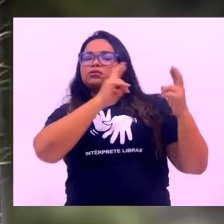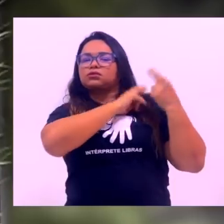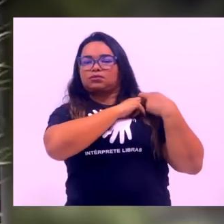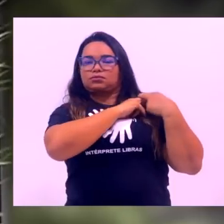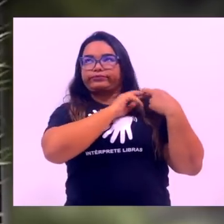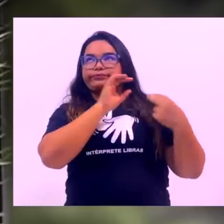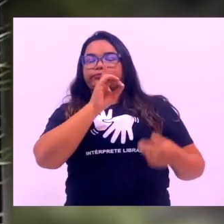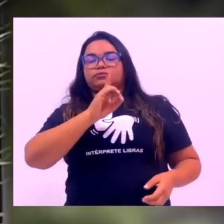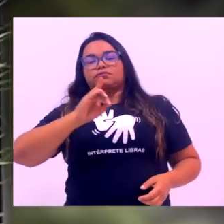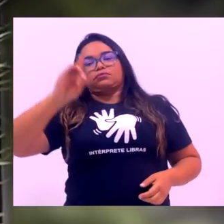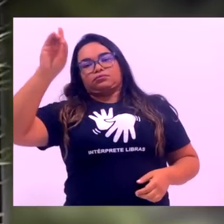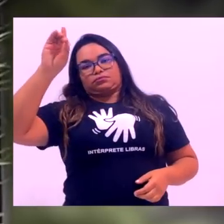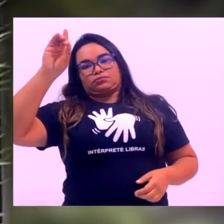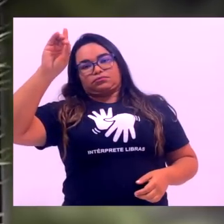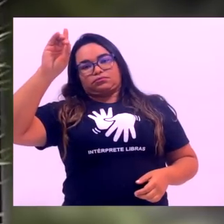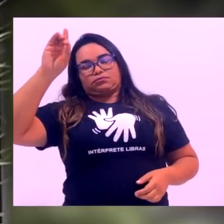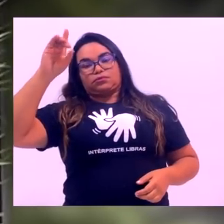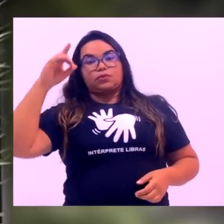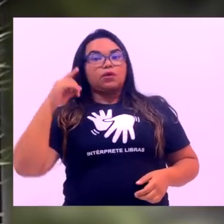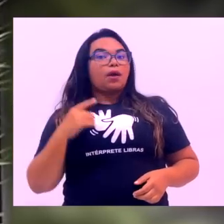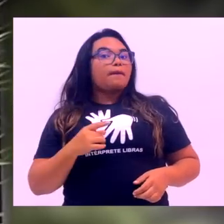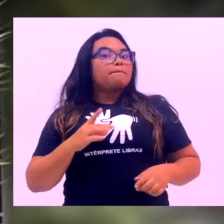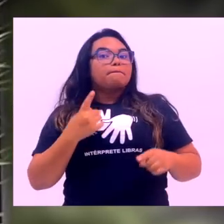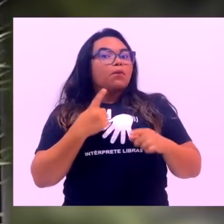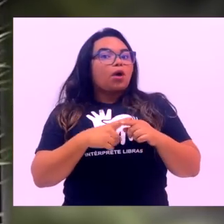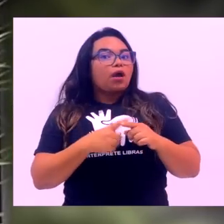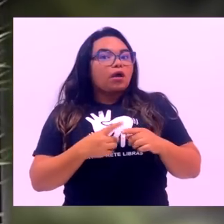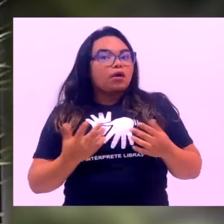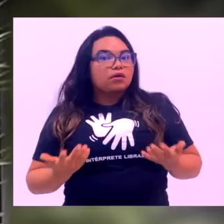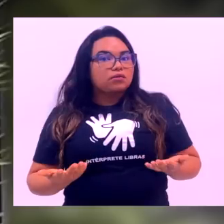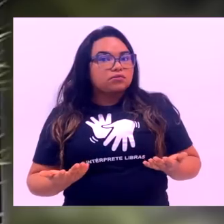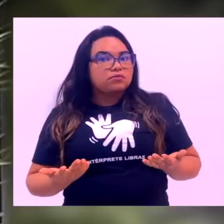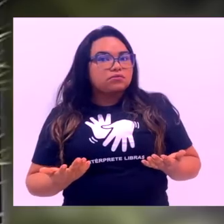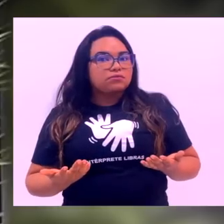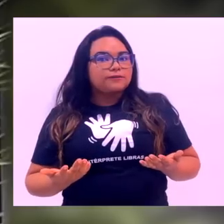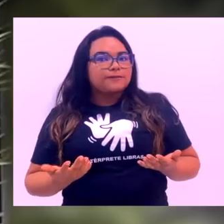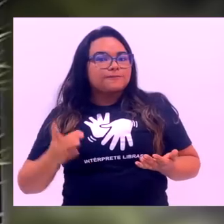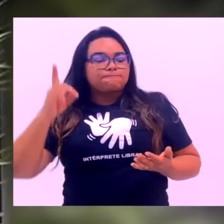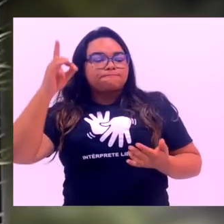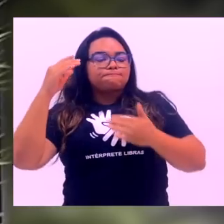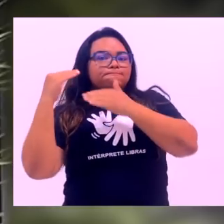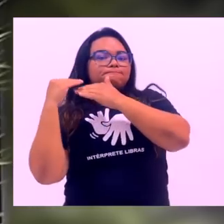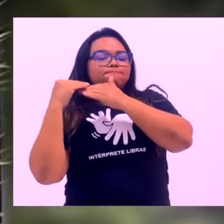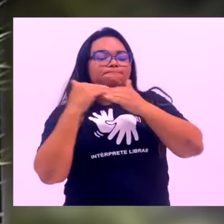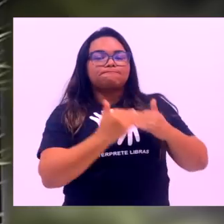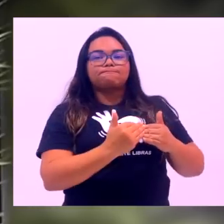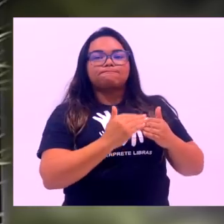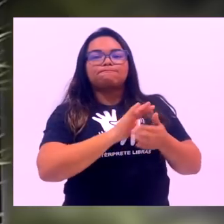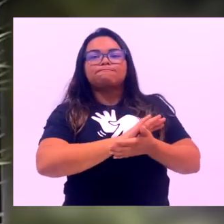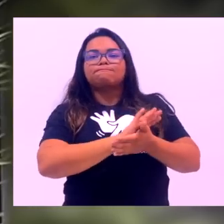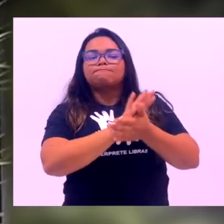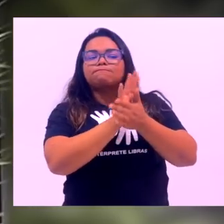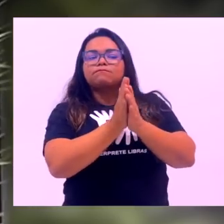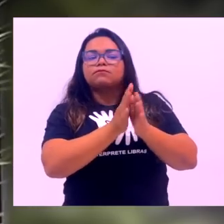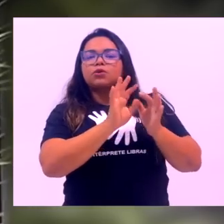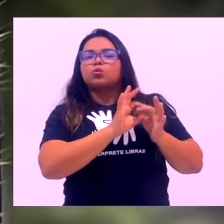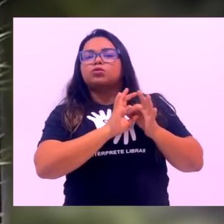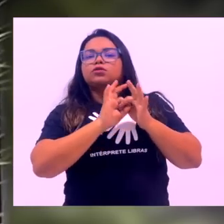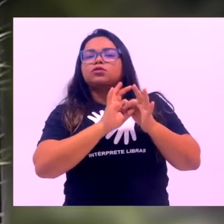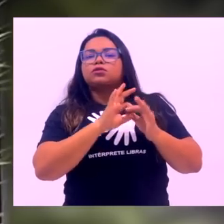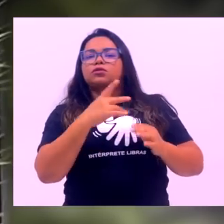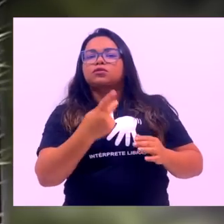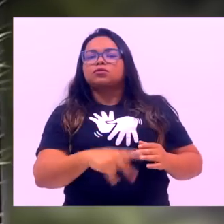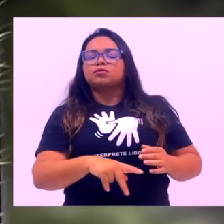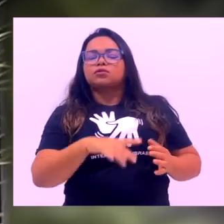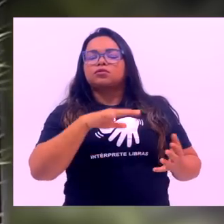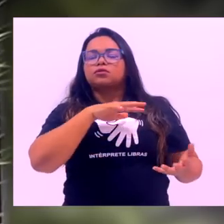essa destruição? Ela virá de Deus. E por que será que o Deus dos céus terá que intervir para destruir essa